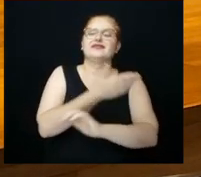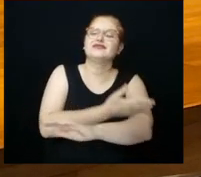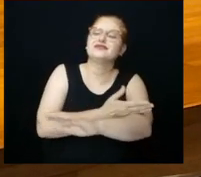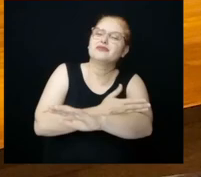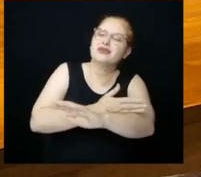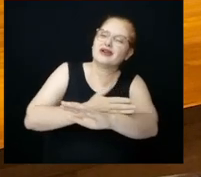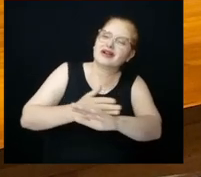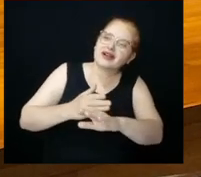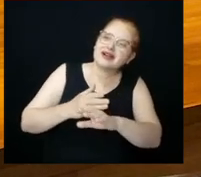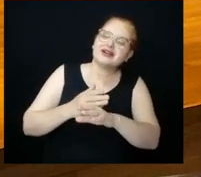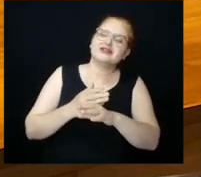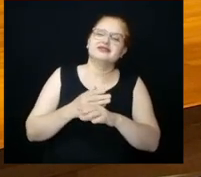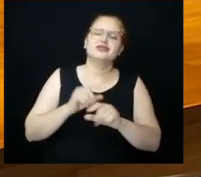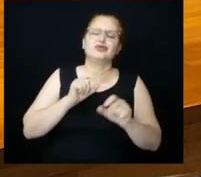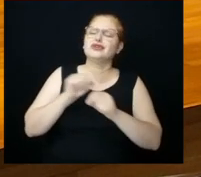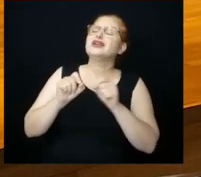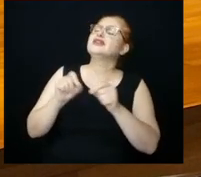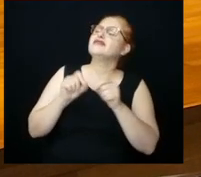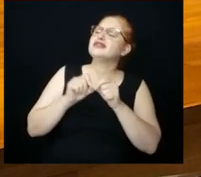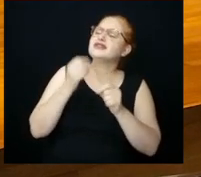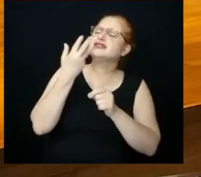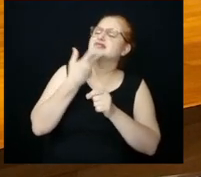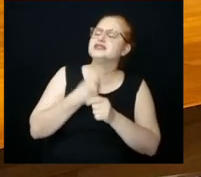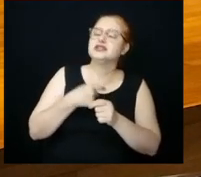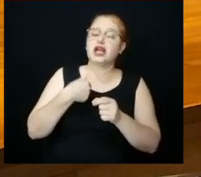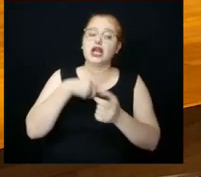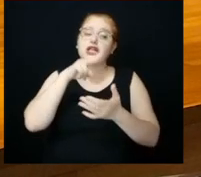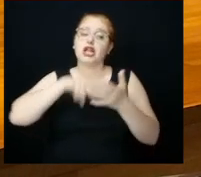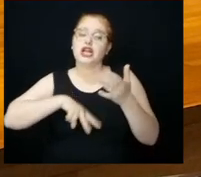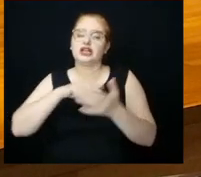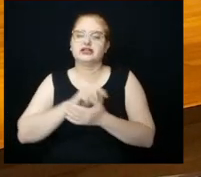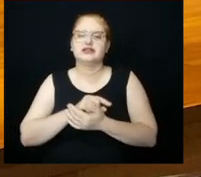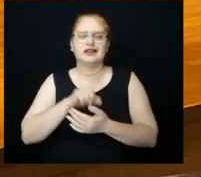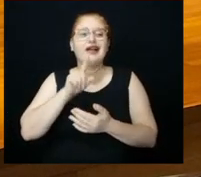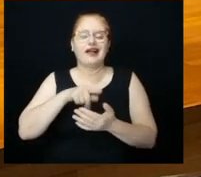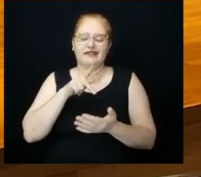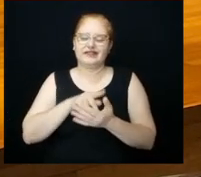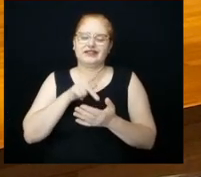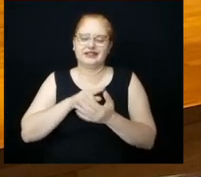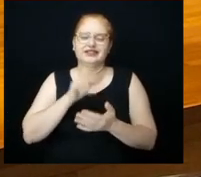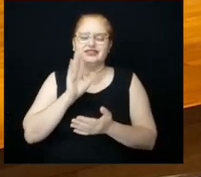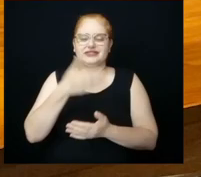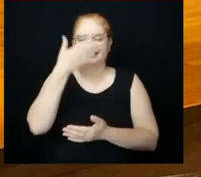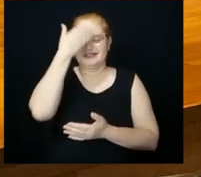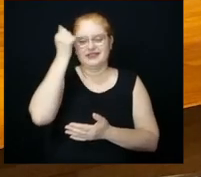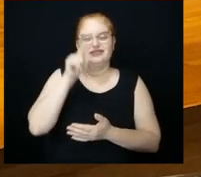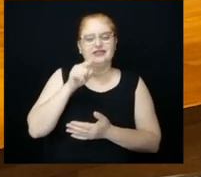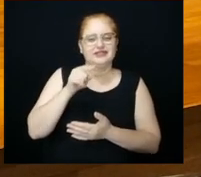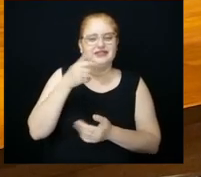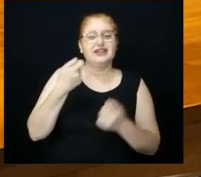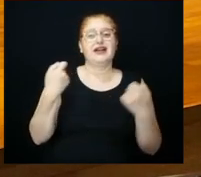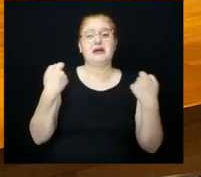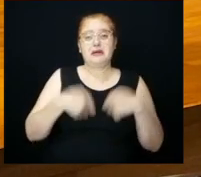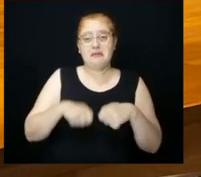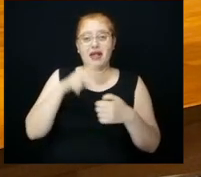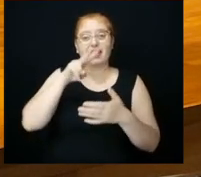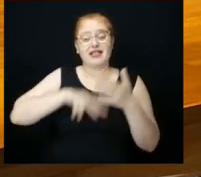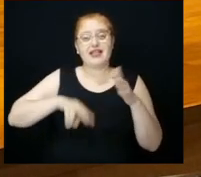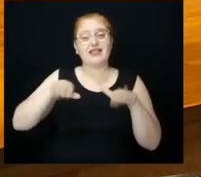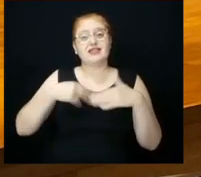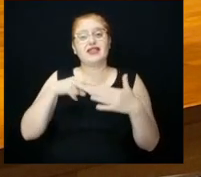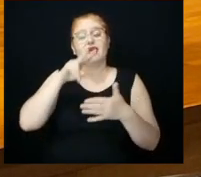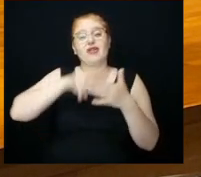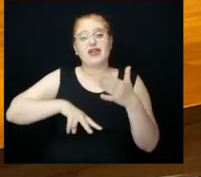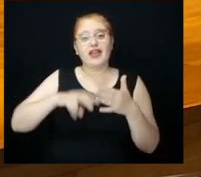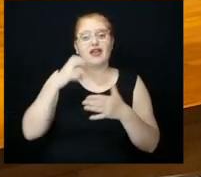ganhando despacho. O que estás a fazer, rapaz? Estou a ler. É verdade, já esquecia. Você era capaz de ler. Então leia em